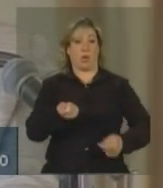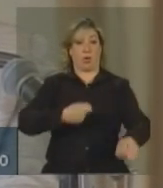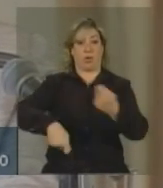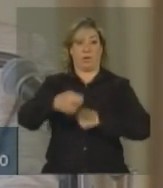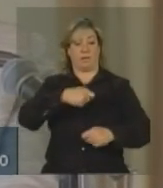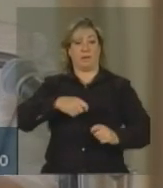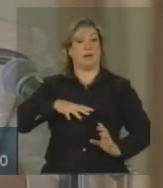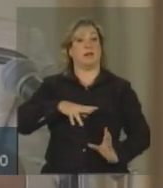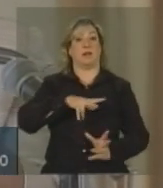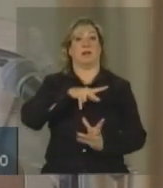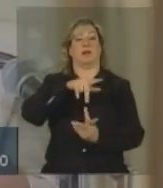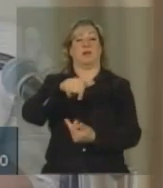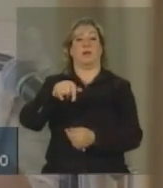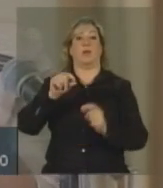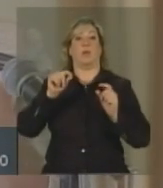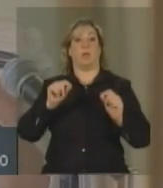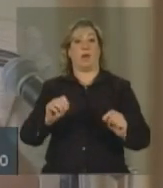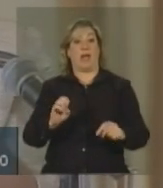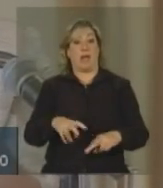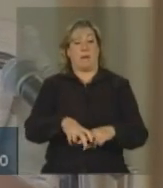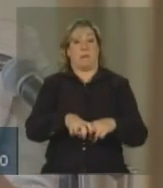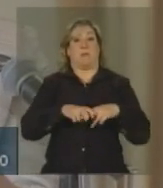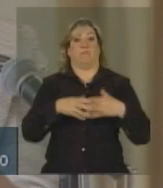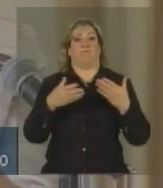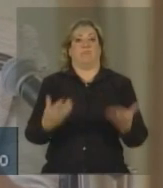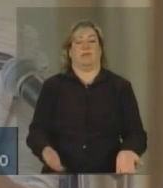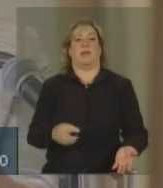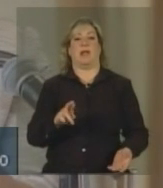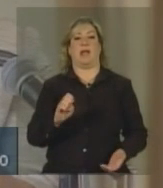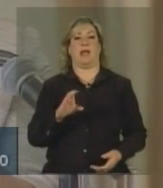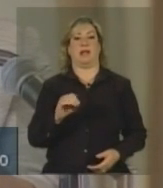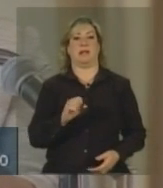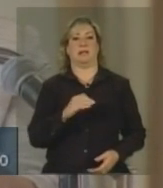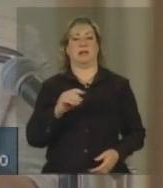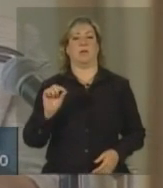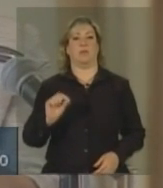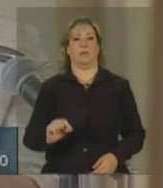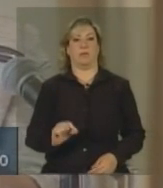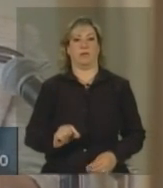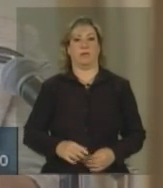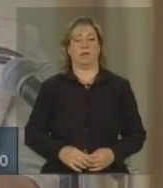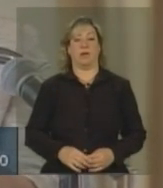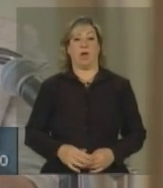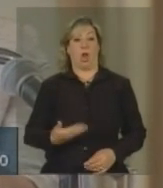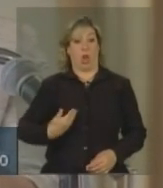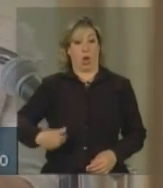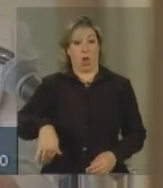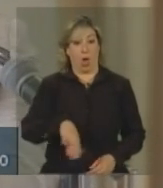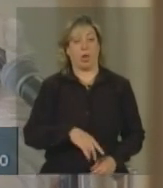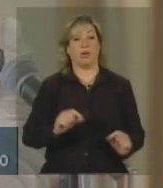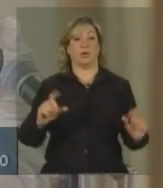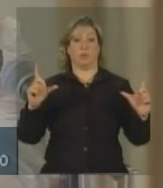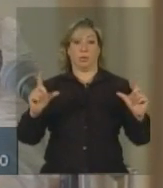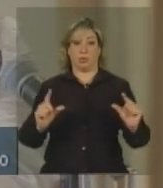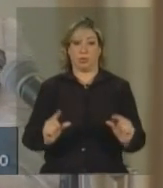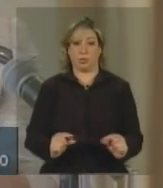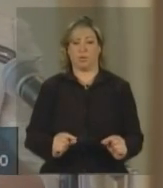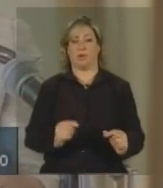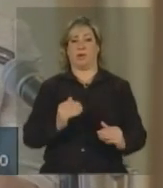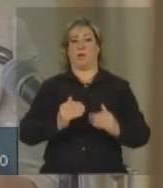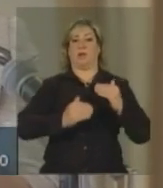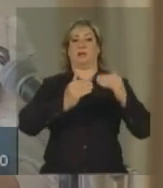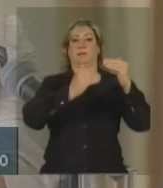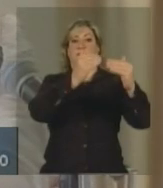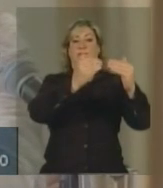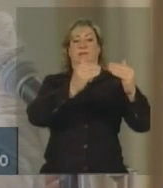espiral recessiva, ou seja, Nós reduzimos o crescimento.